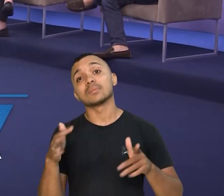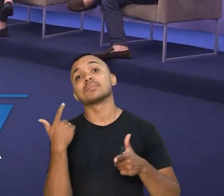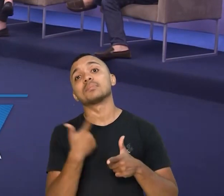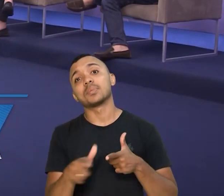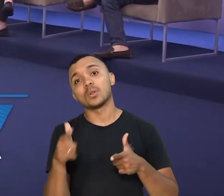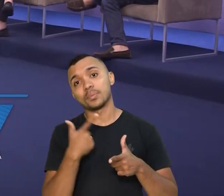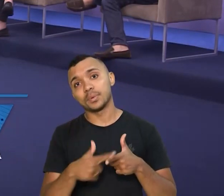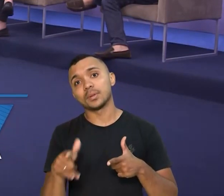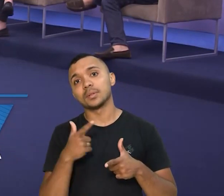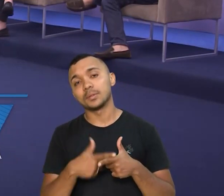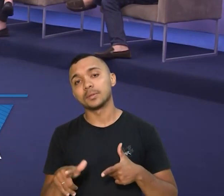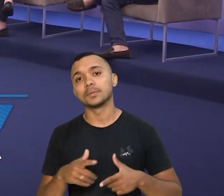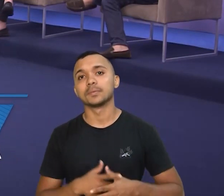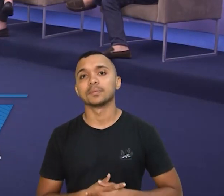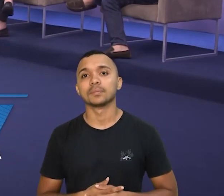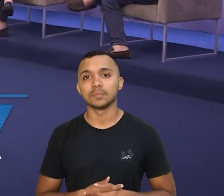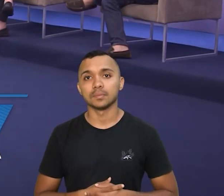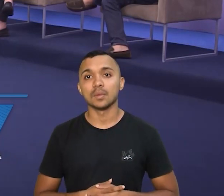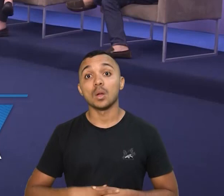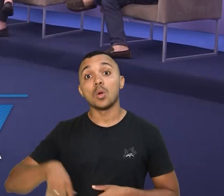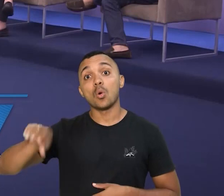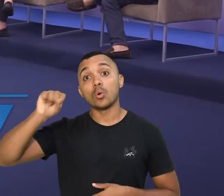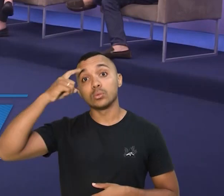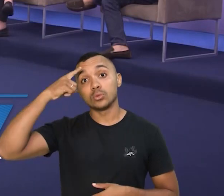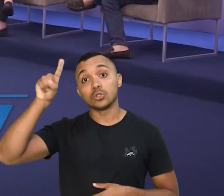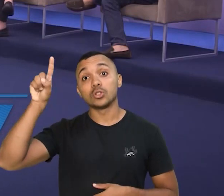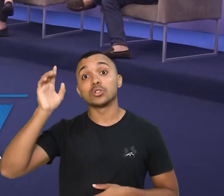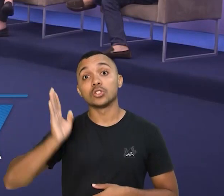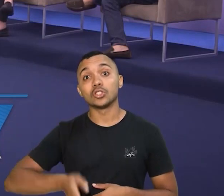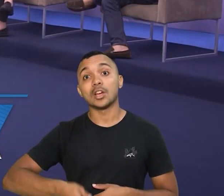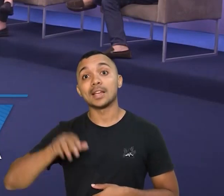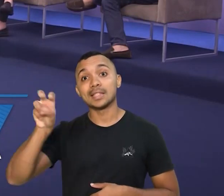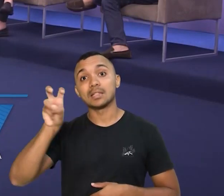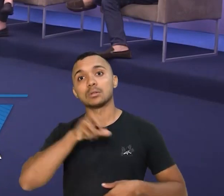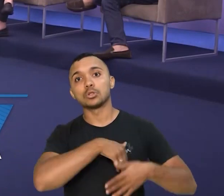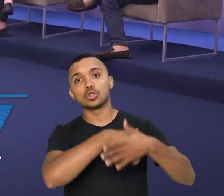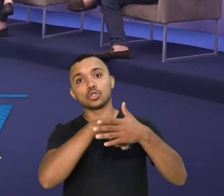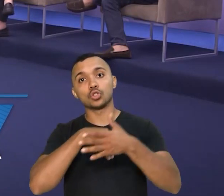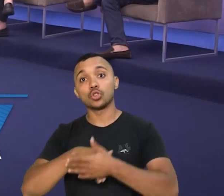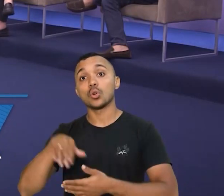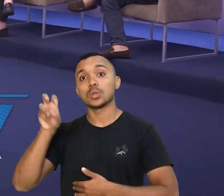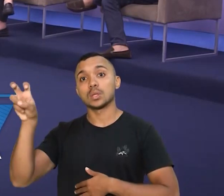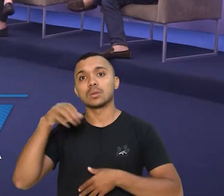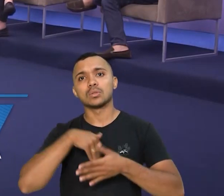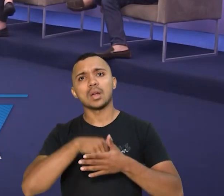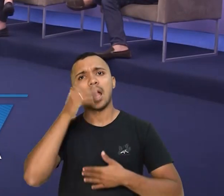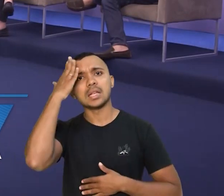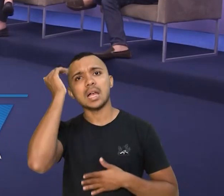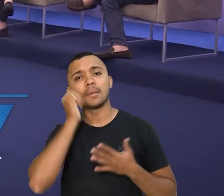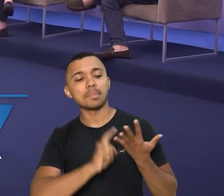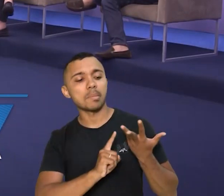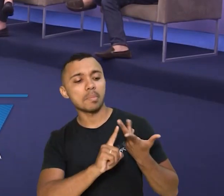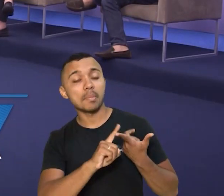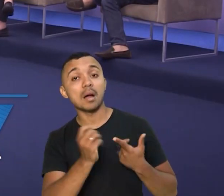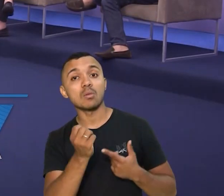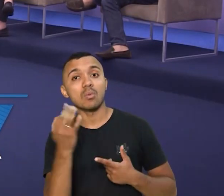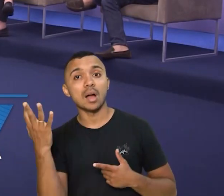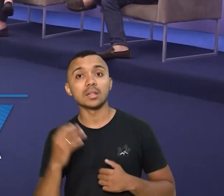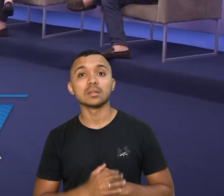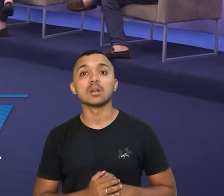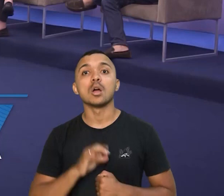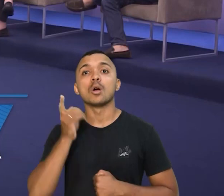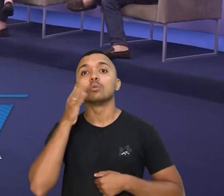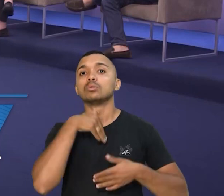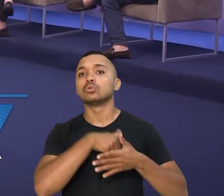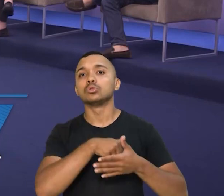lá. Nos 11 dias foram 6 jogos. Em 8 dias, 5 jogos. É, e a grama tem que respirar também. 5 jogos. Sabe quanto é que dá isso aí? Dá quase um jogo e